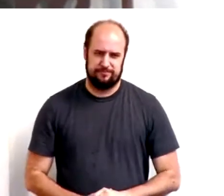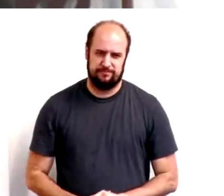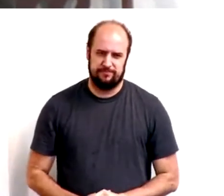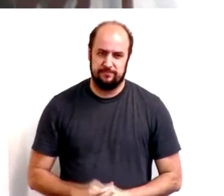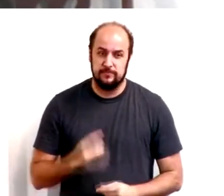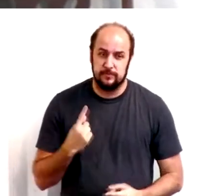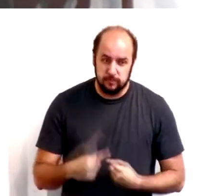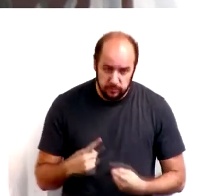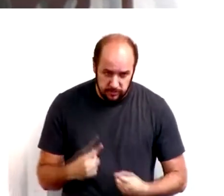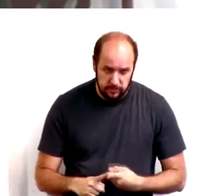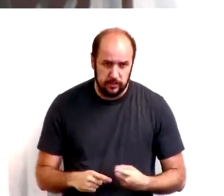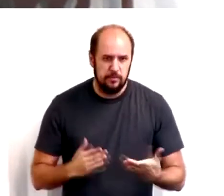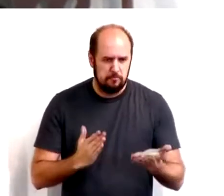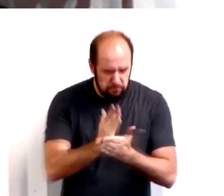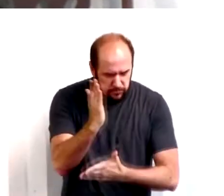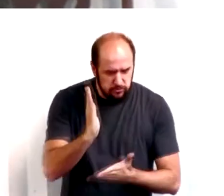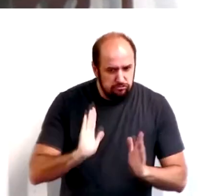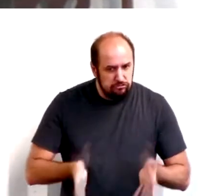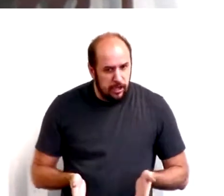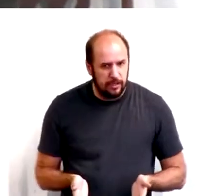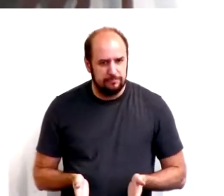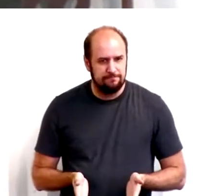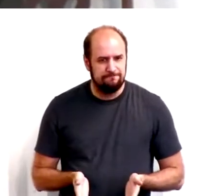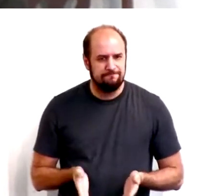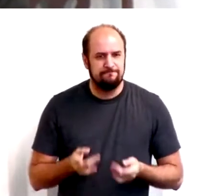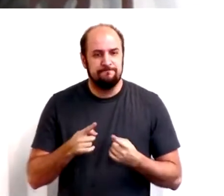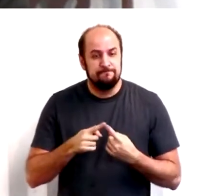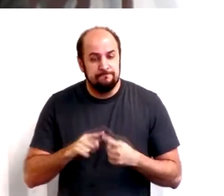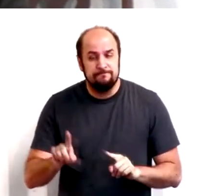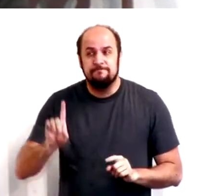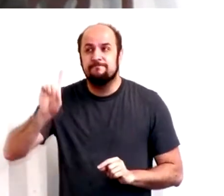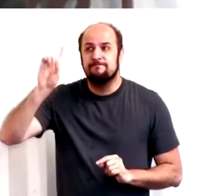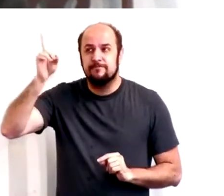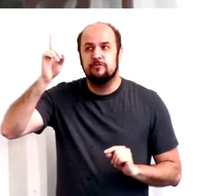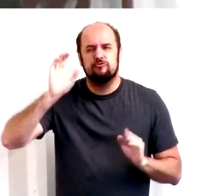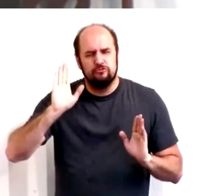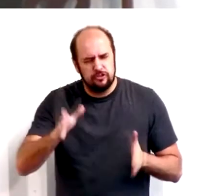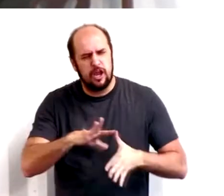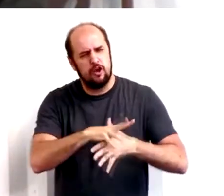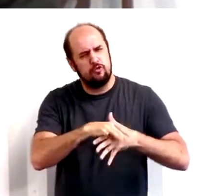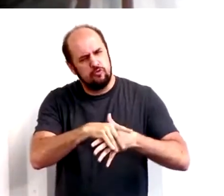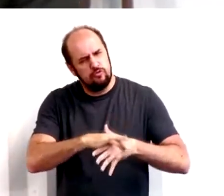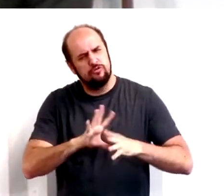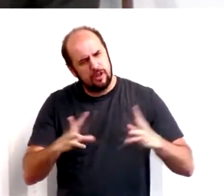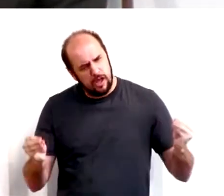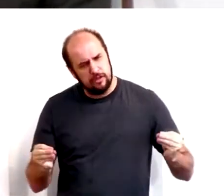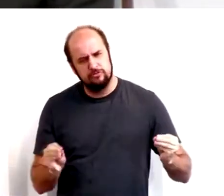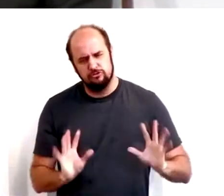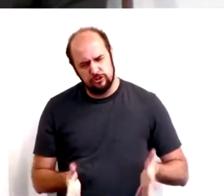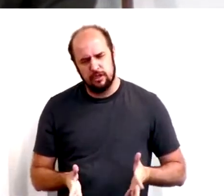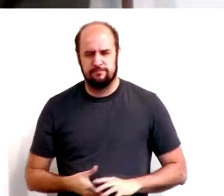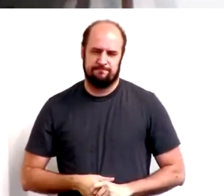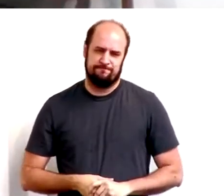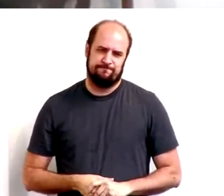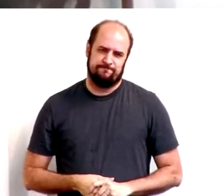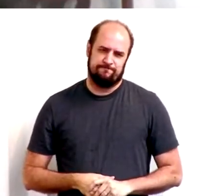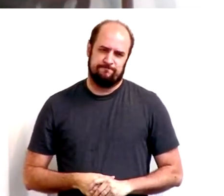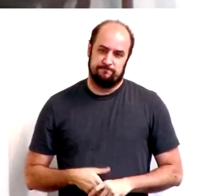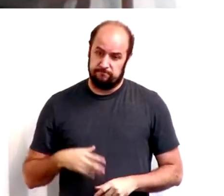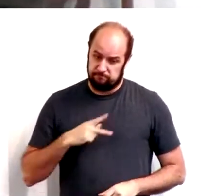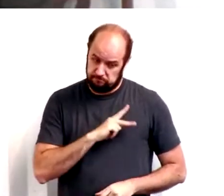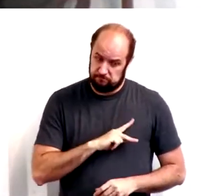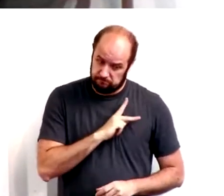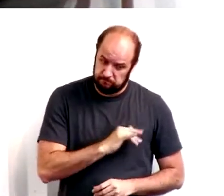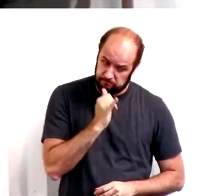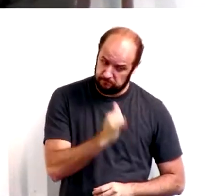Pois ele tinha passado por isso, mas Deus já o havia curado. Aí Paulo vai destacar,